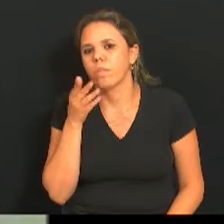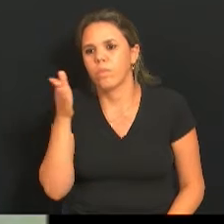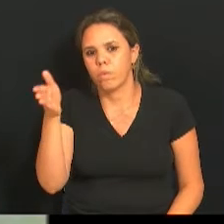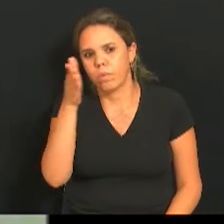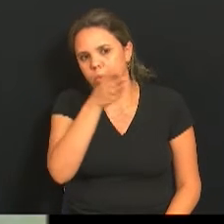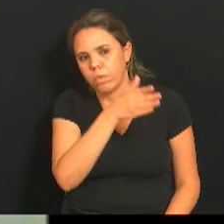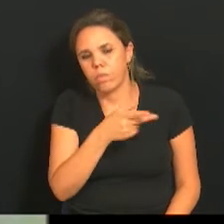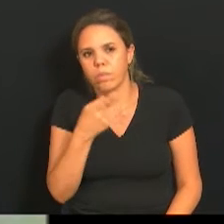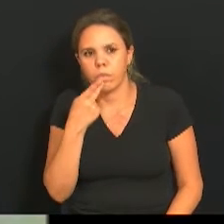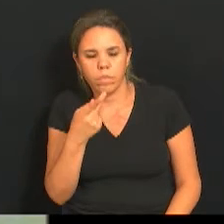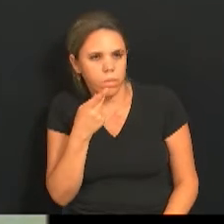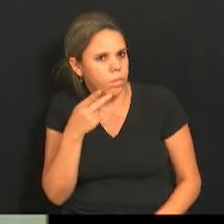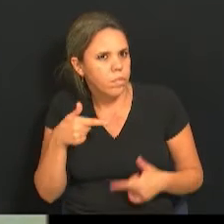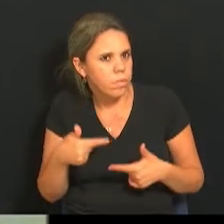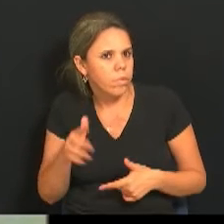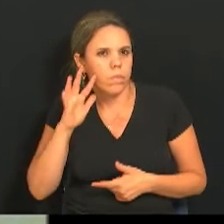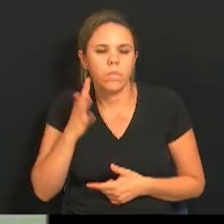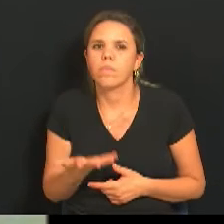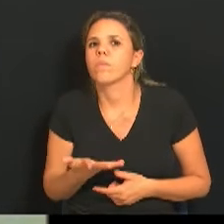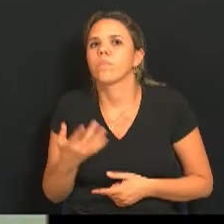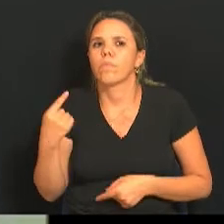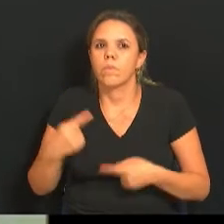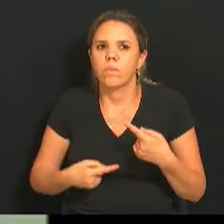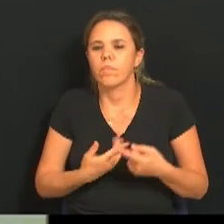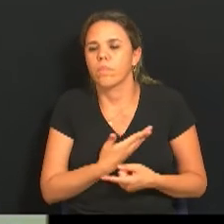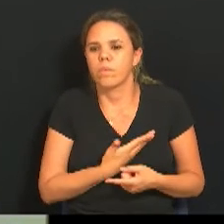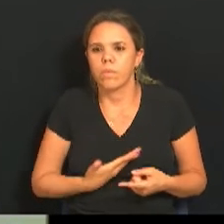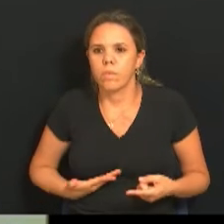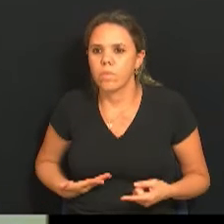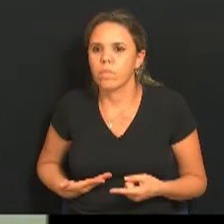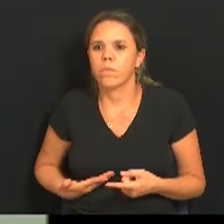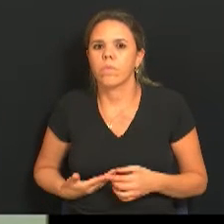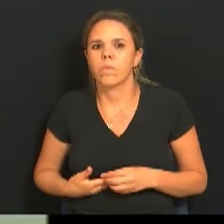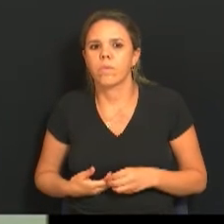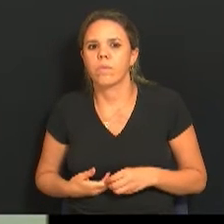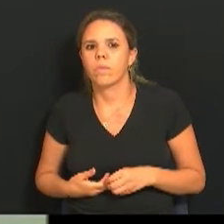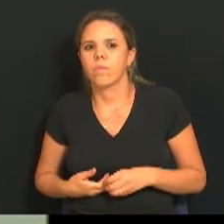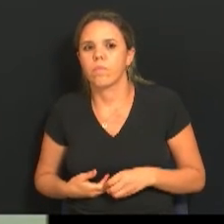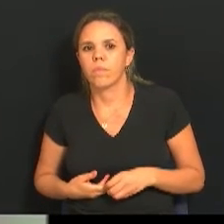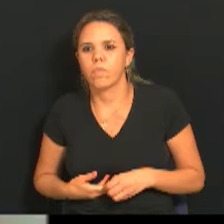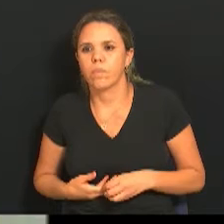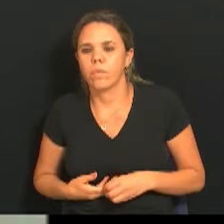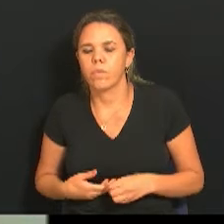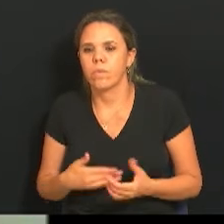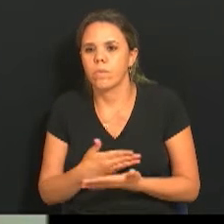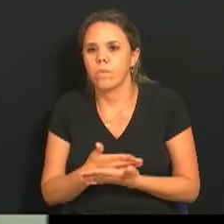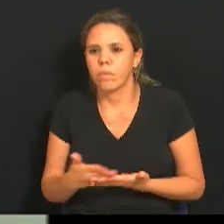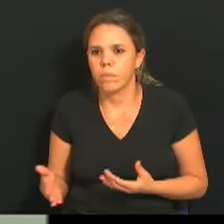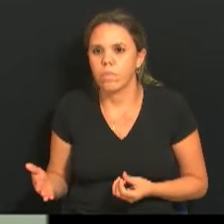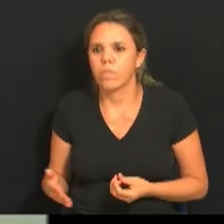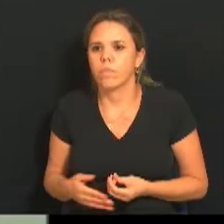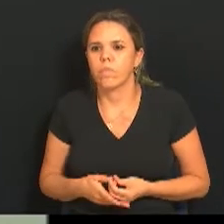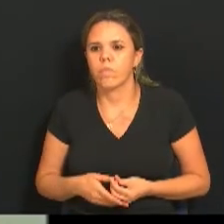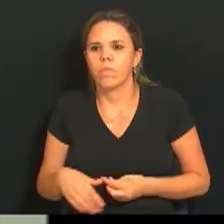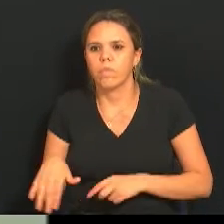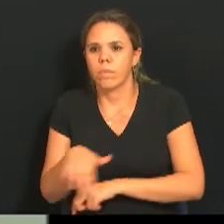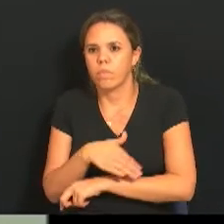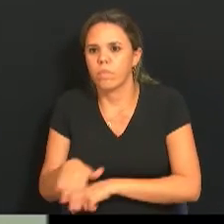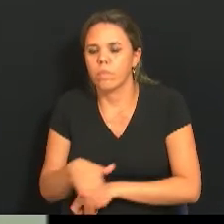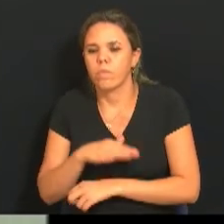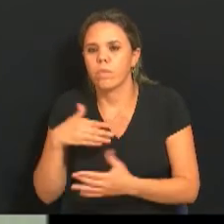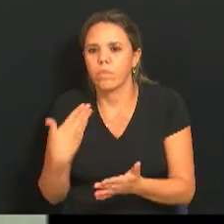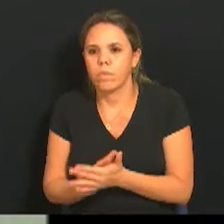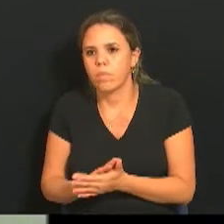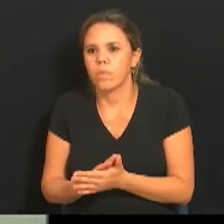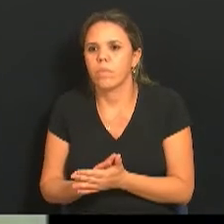nossos serviços. Aqui a gente tem uma política pública inteira. Né? A gente começa pela abordagem na rua até o recâmbio.